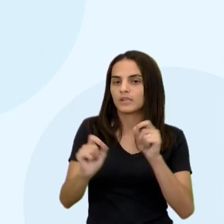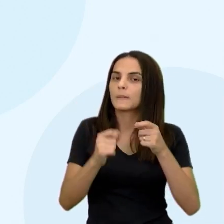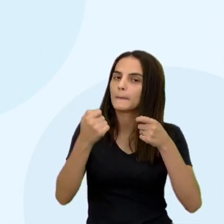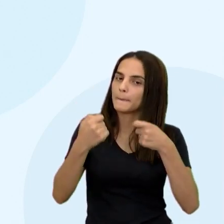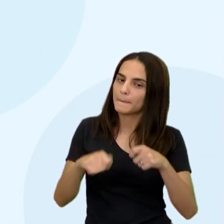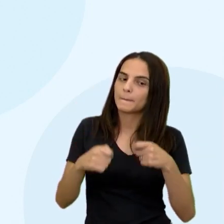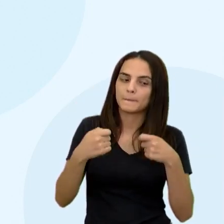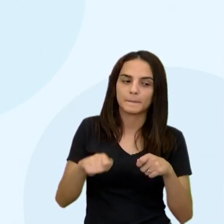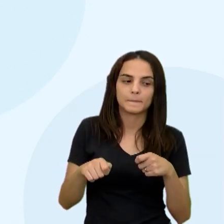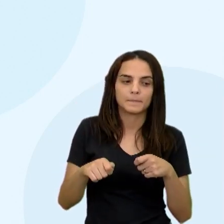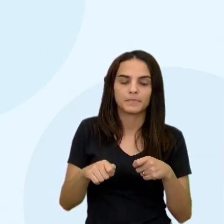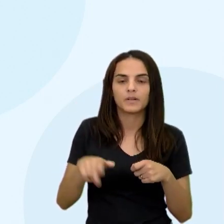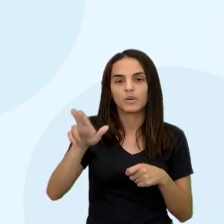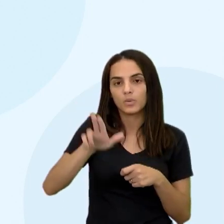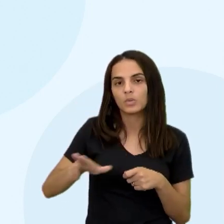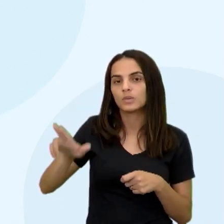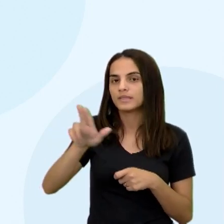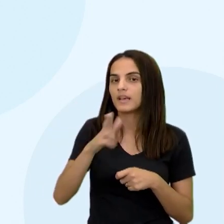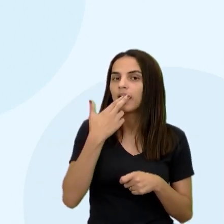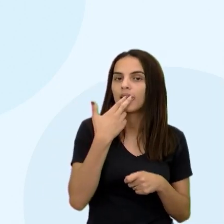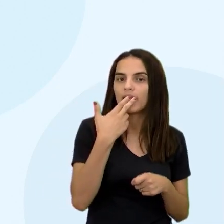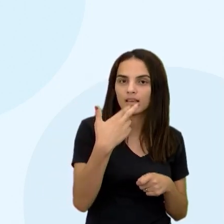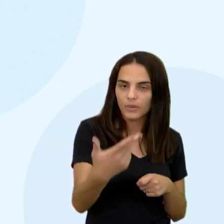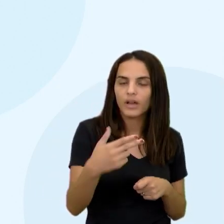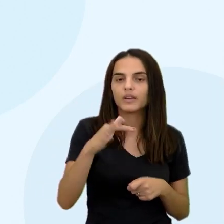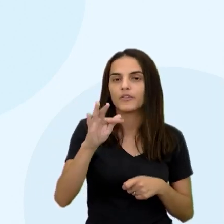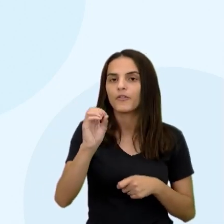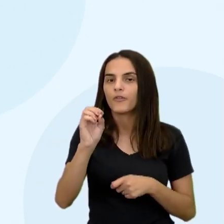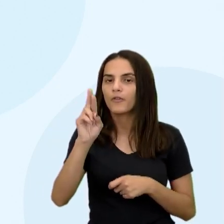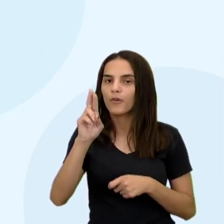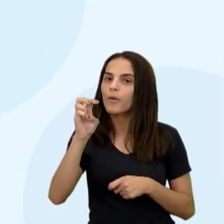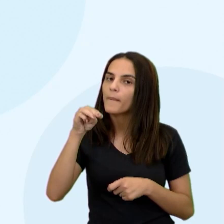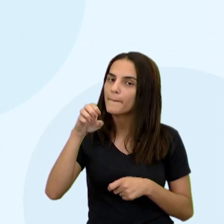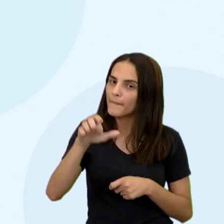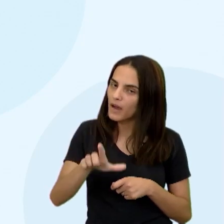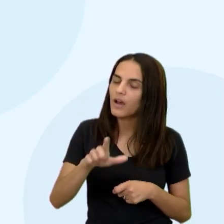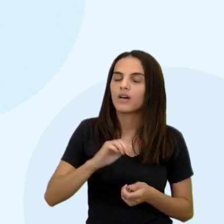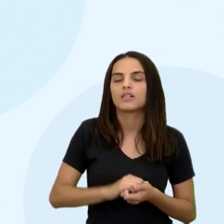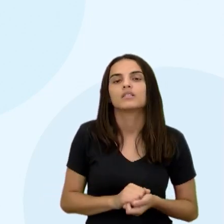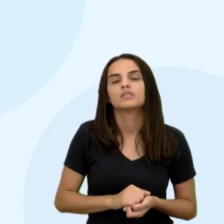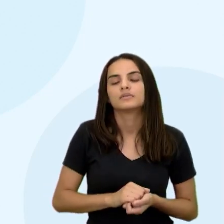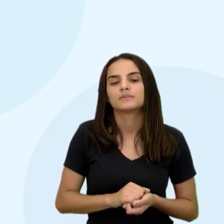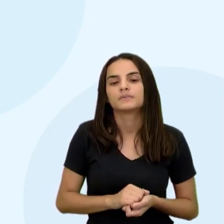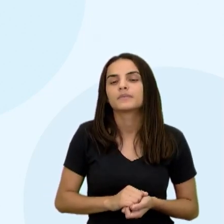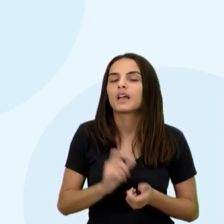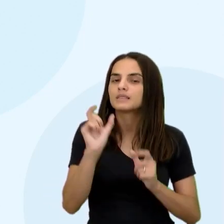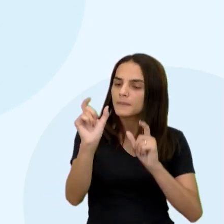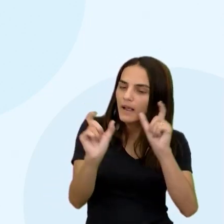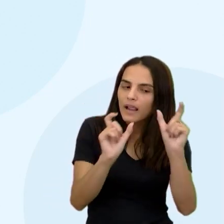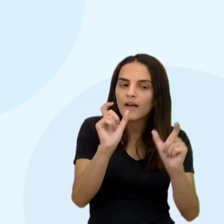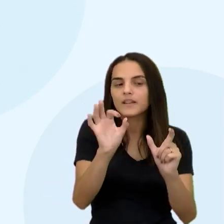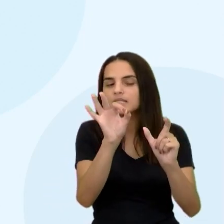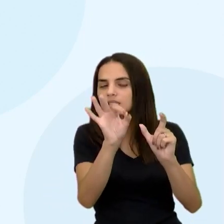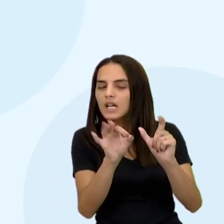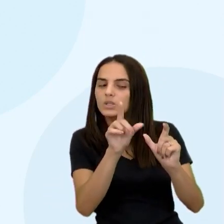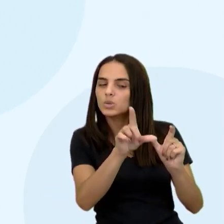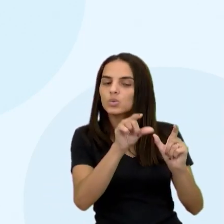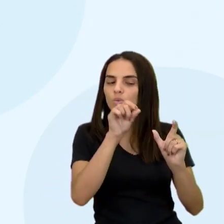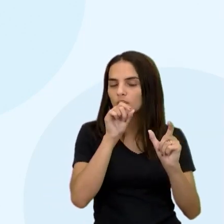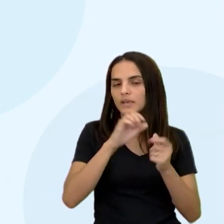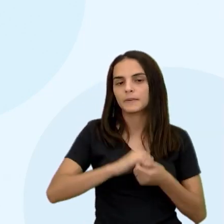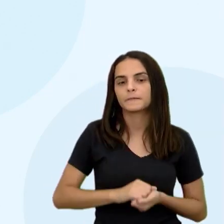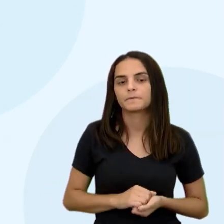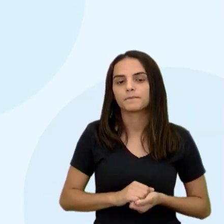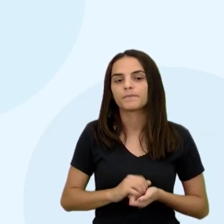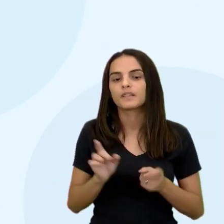necessário usar a linguagem formal, é necessário adequar melhor as palavras que você usa, orientação